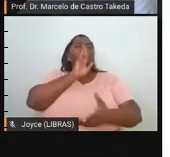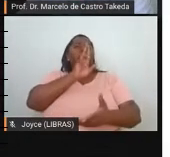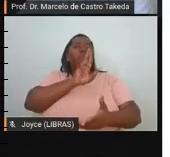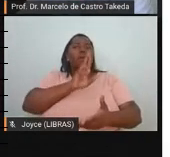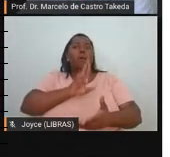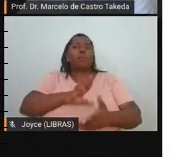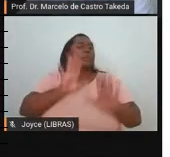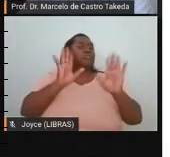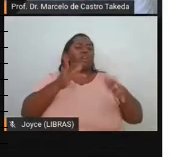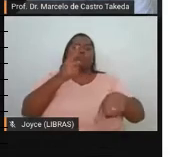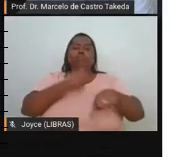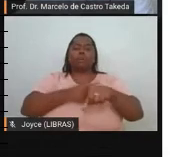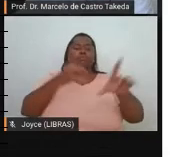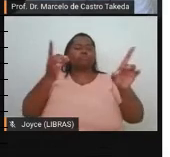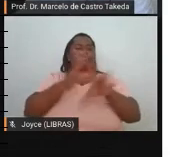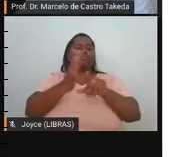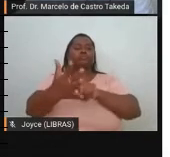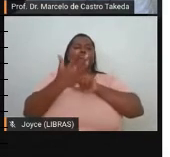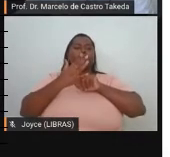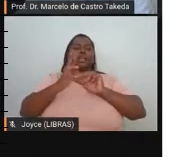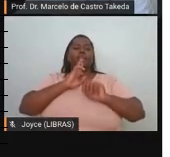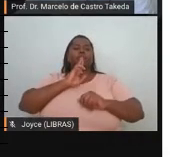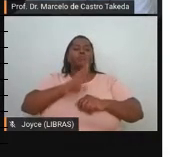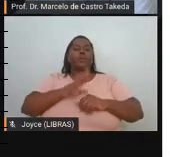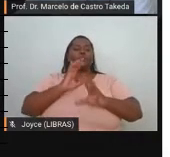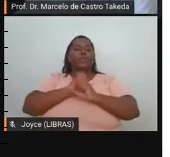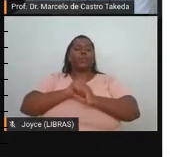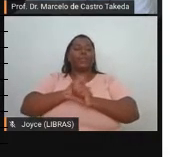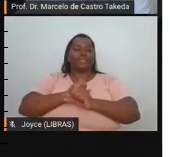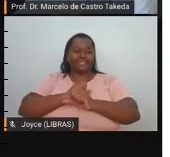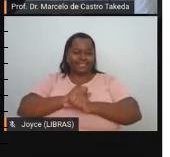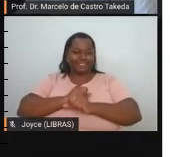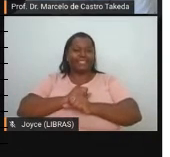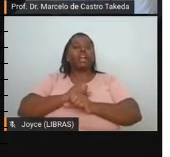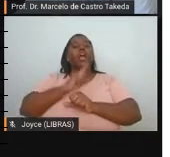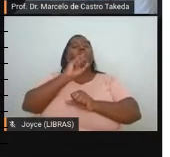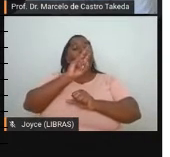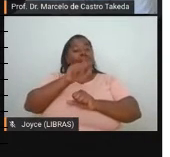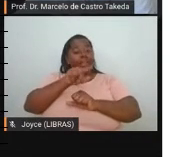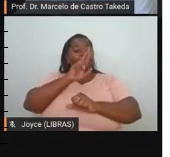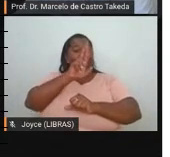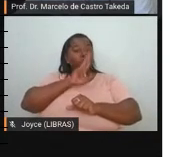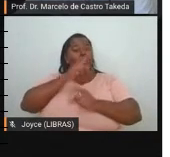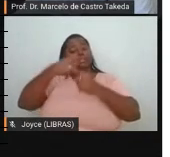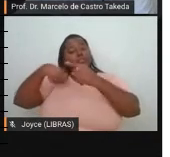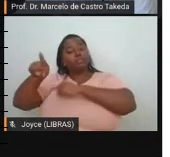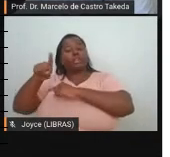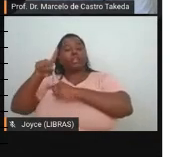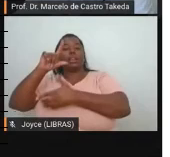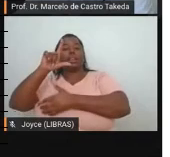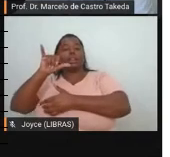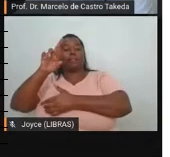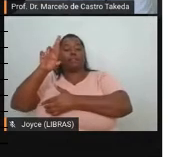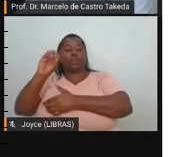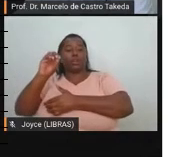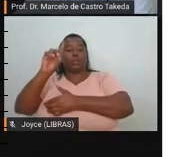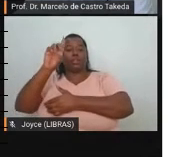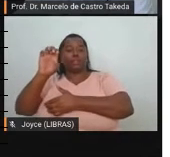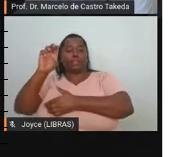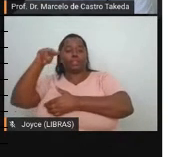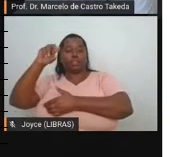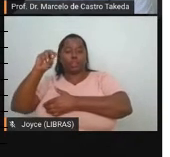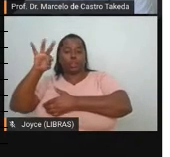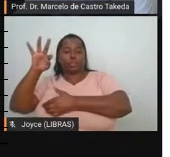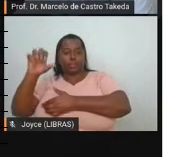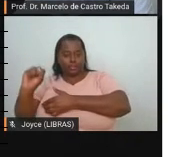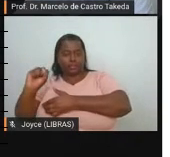de notas. O livro de notas, a gente pode fazer o gerenciamento de todas as notas dos nossos alunos. Onde é que a gente